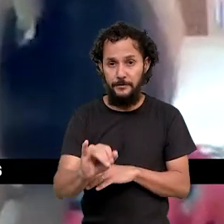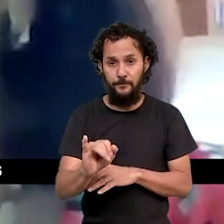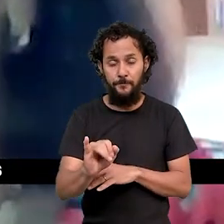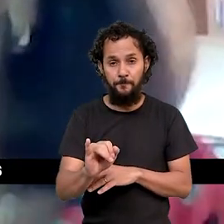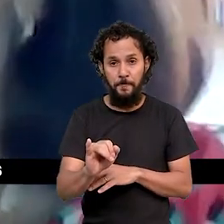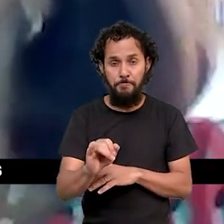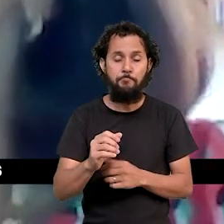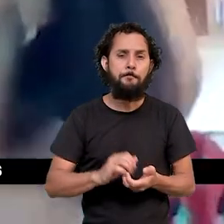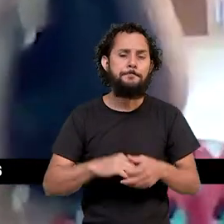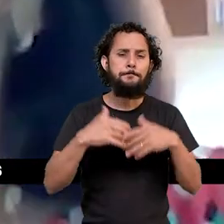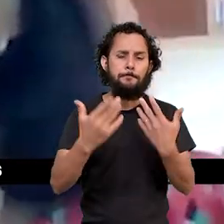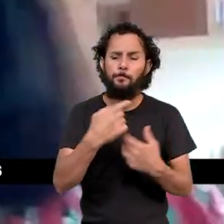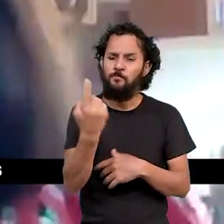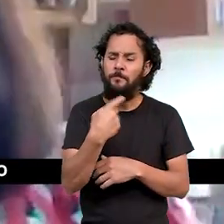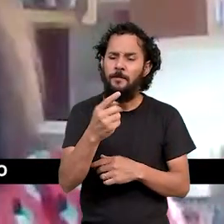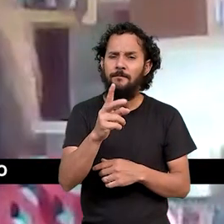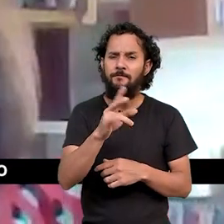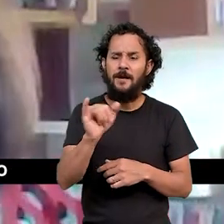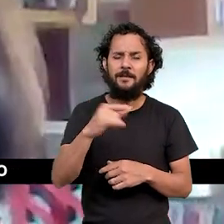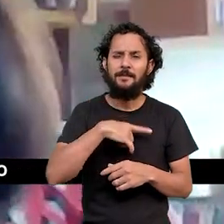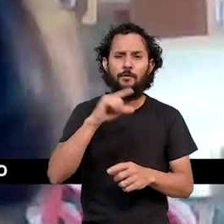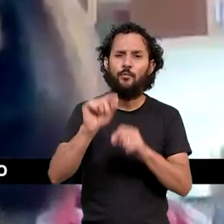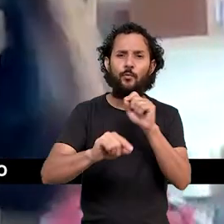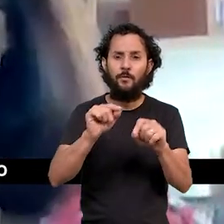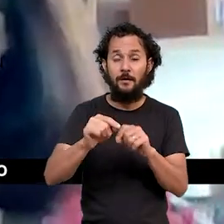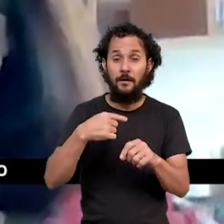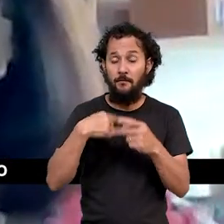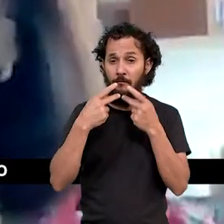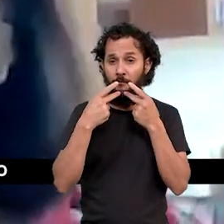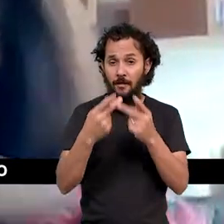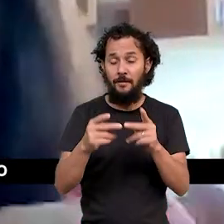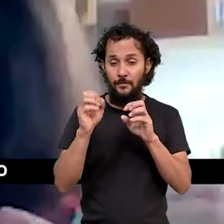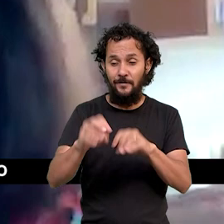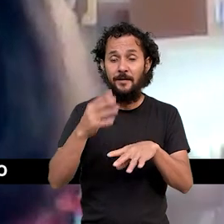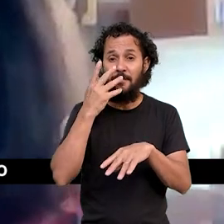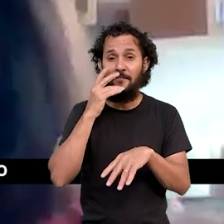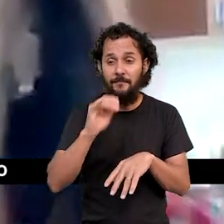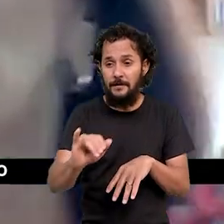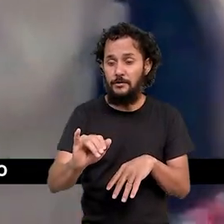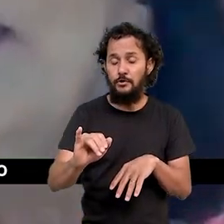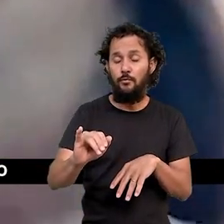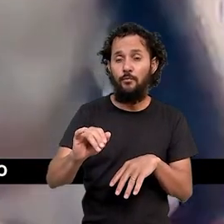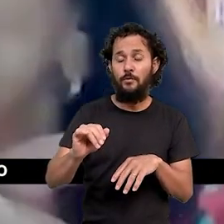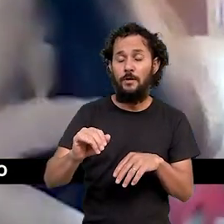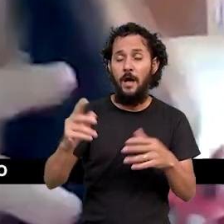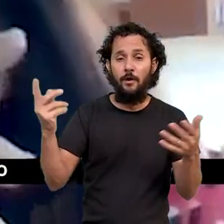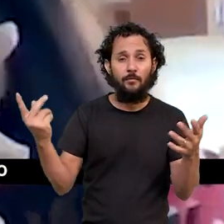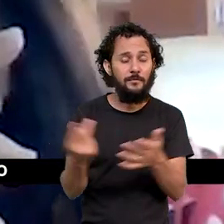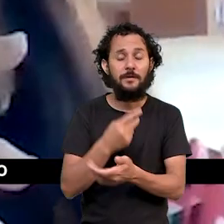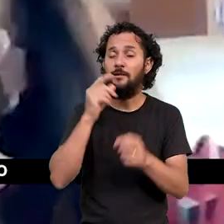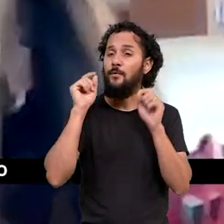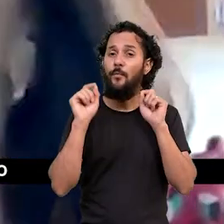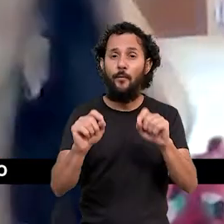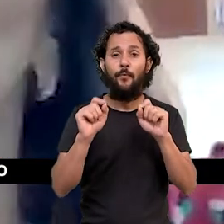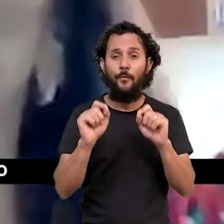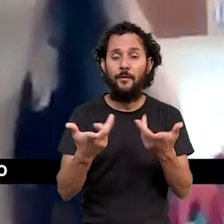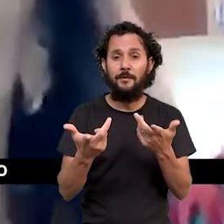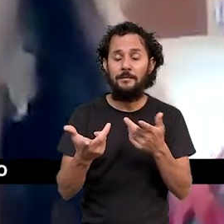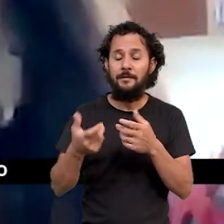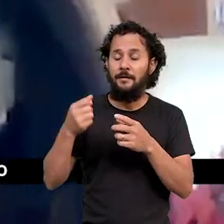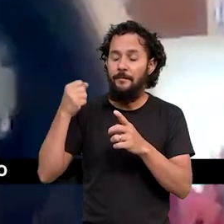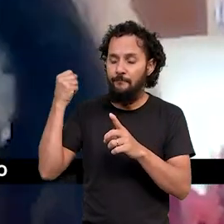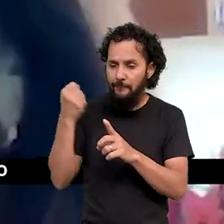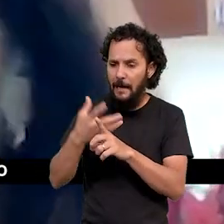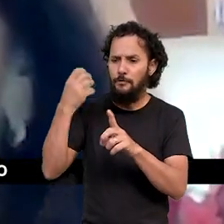infantil. E nós vamos ter assim, eu falo que a educação infantil, ela sofreu